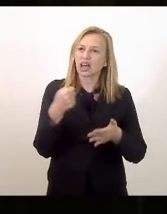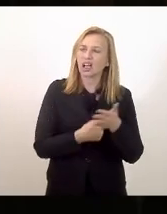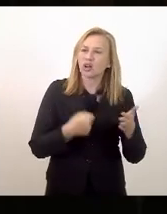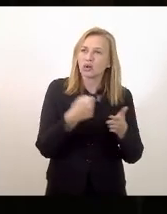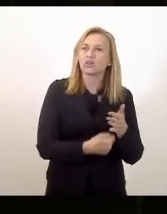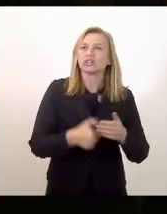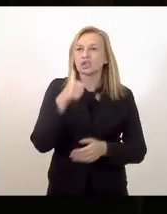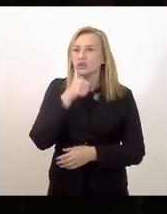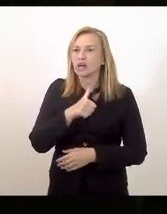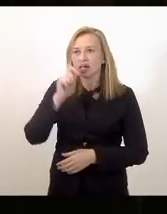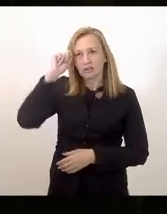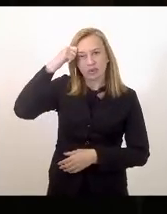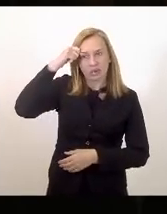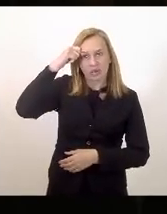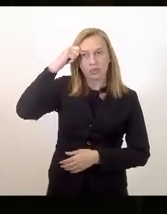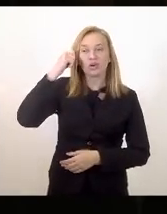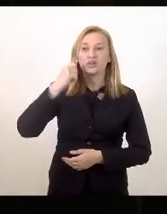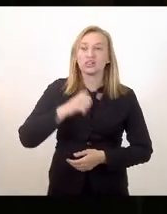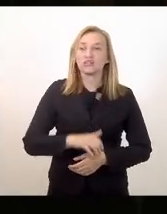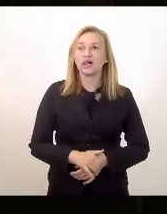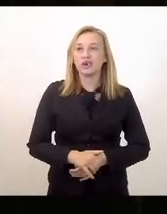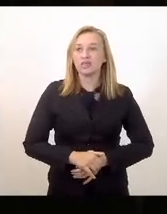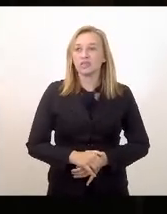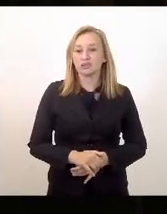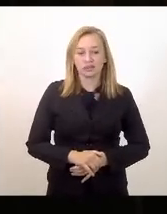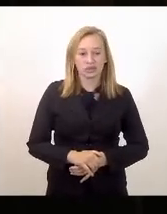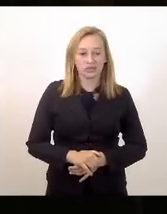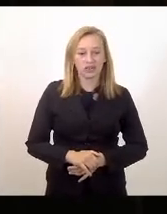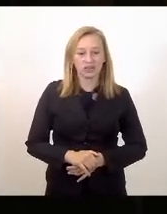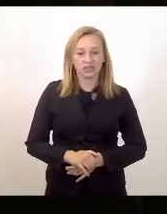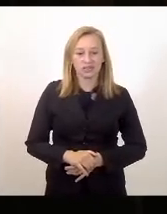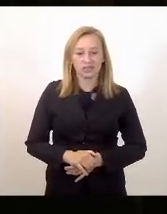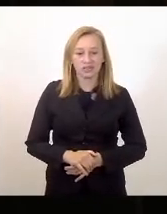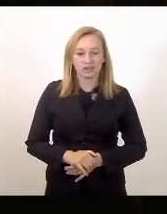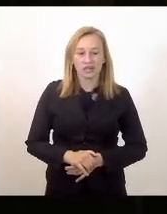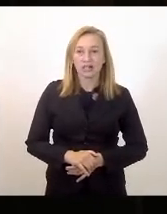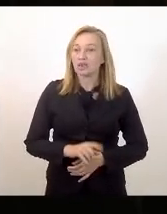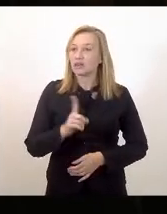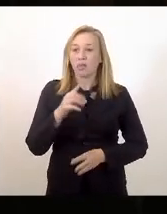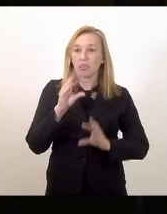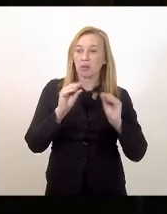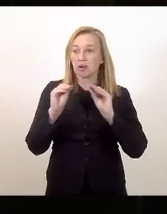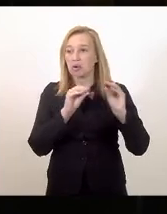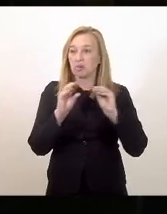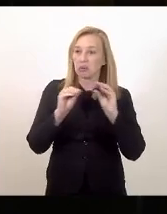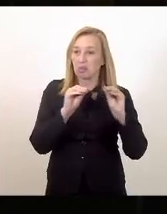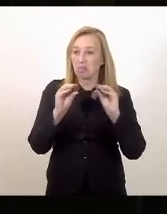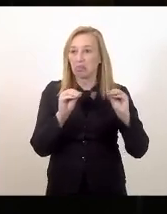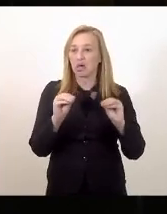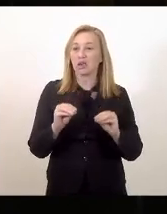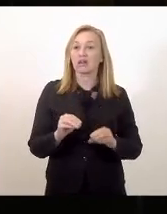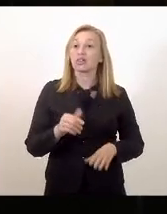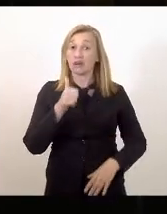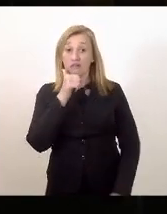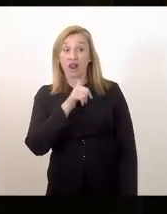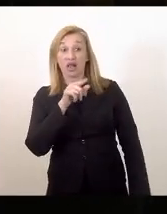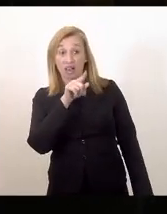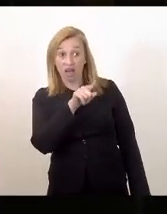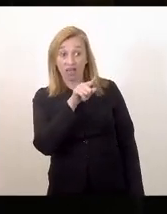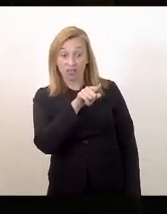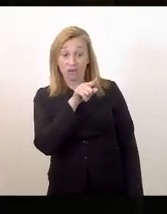das mulheres pretas, muita gente diz que é mimimi. Não é mimimi. Quando a gente fala que essa mulher que